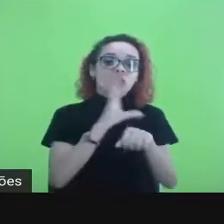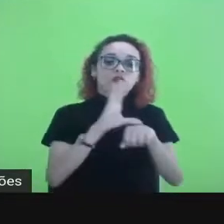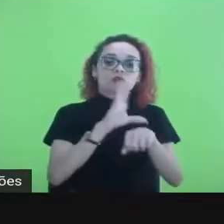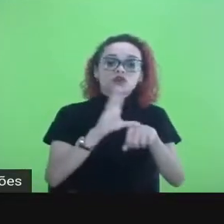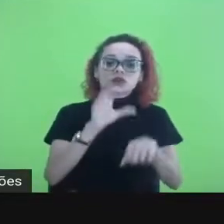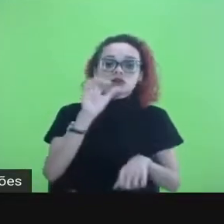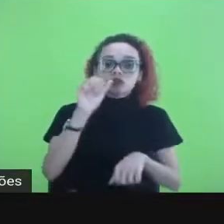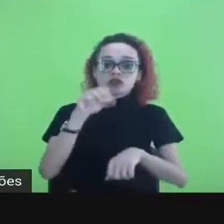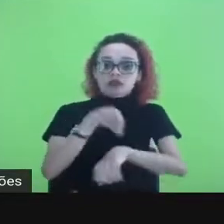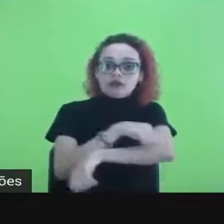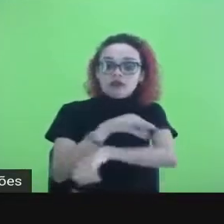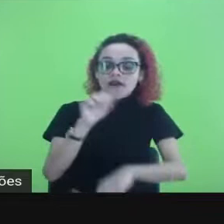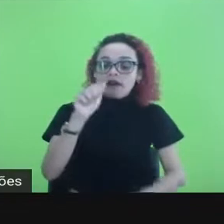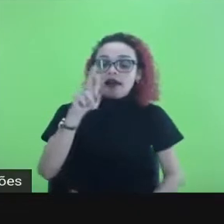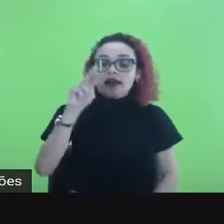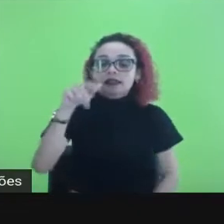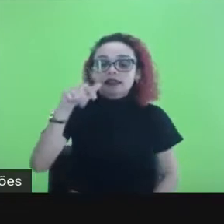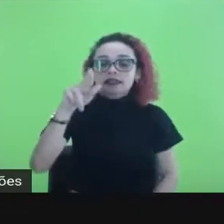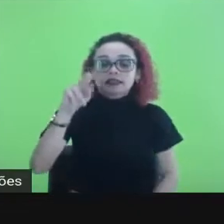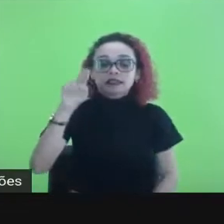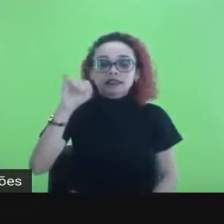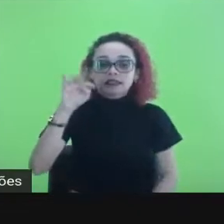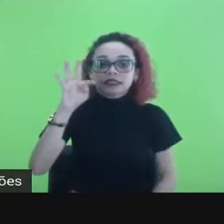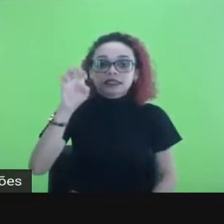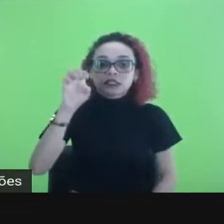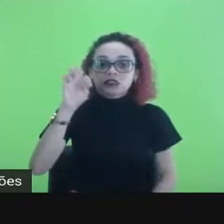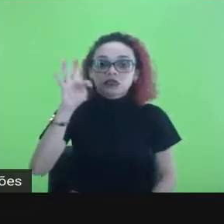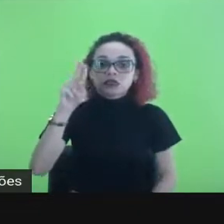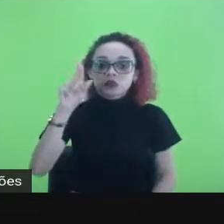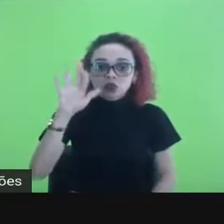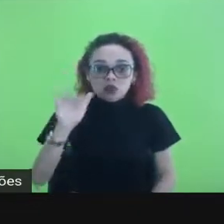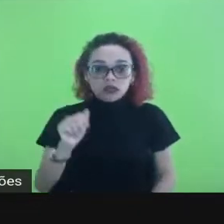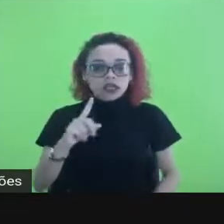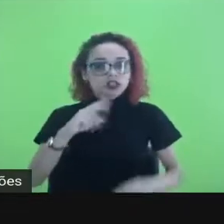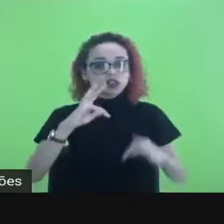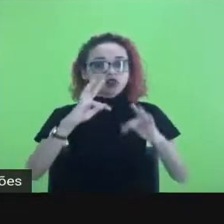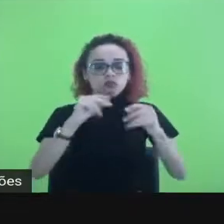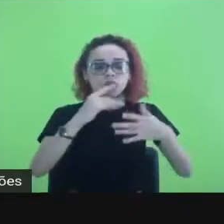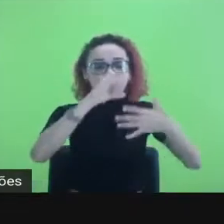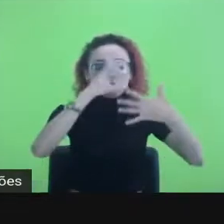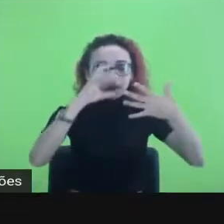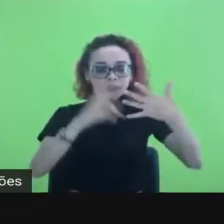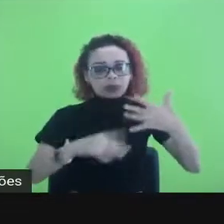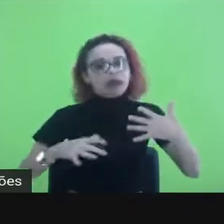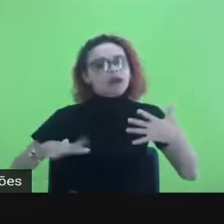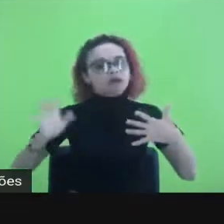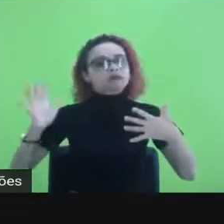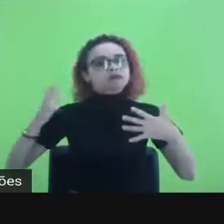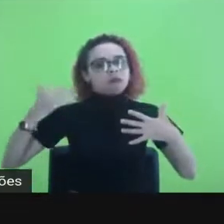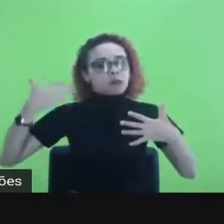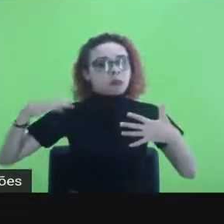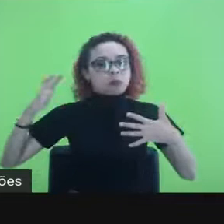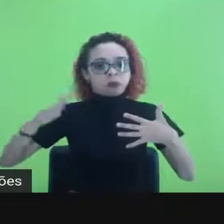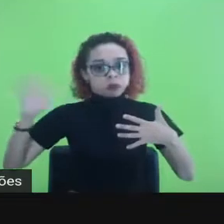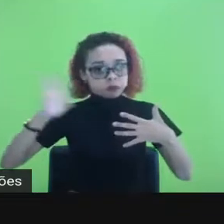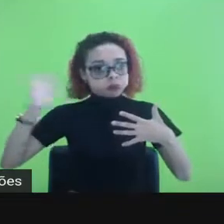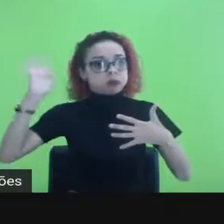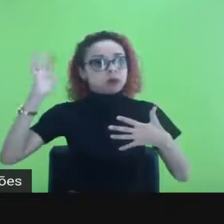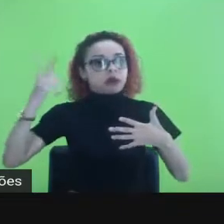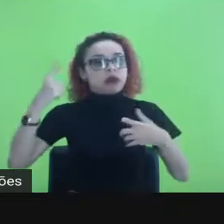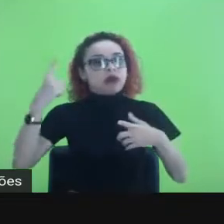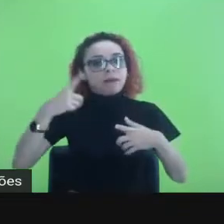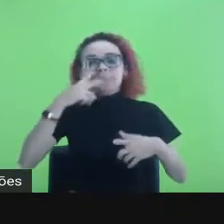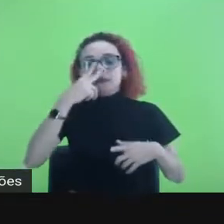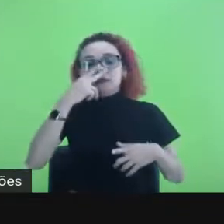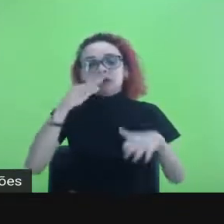né, com todas as questões que isso envolvia e que são caras até hoje no curso de arquitetura, que ainda é um curso, né, muito elitista,